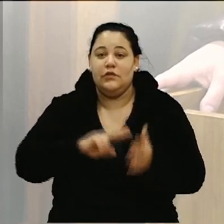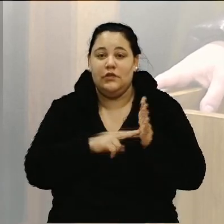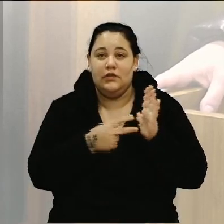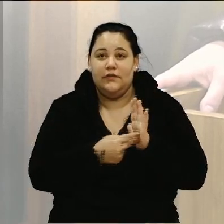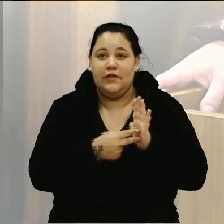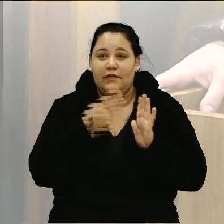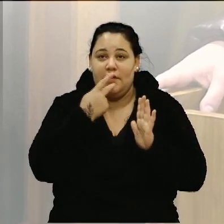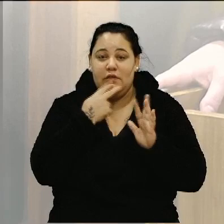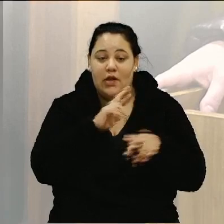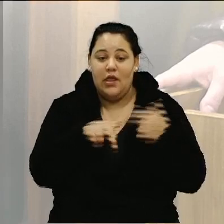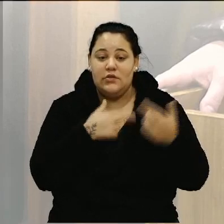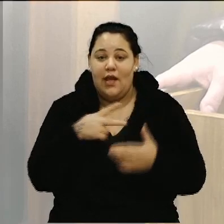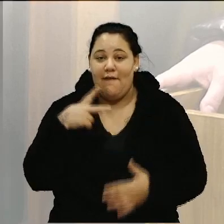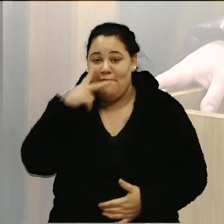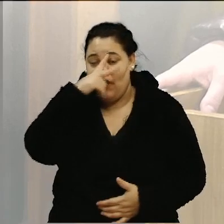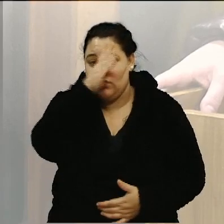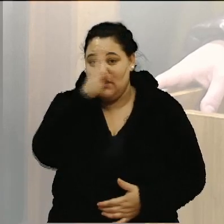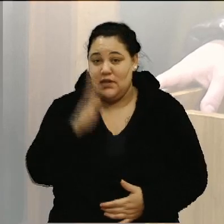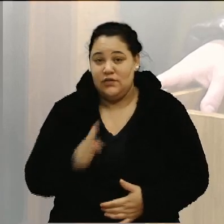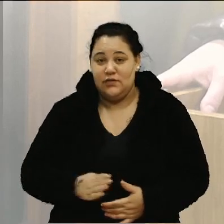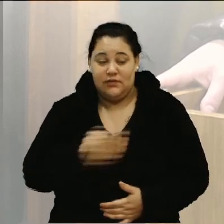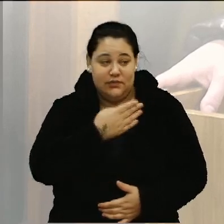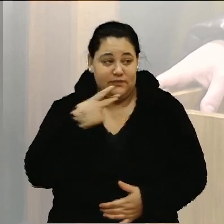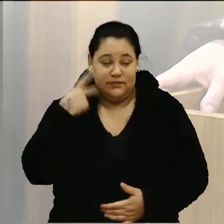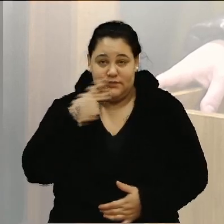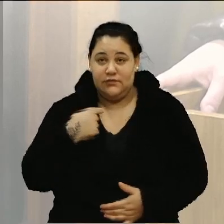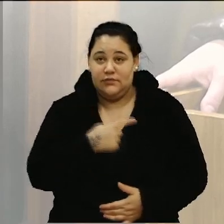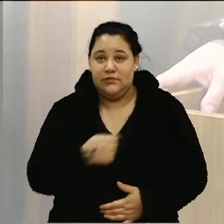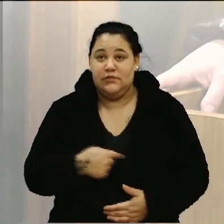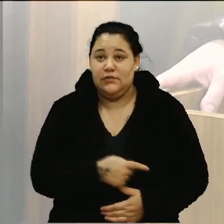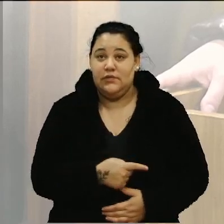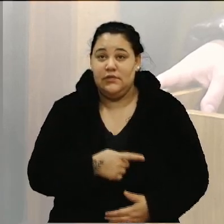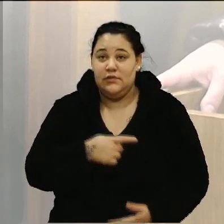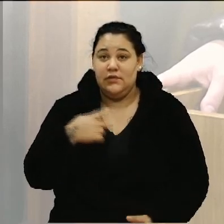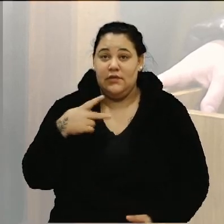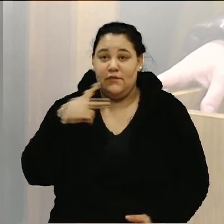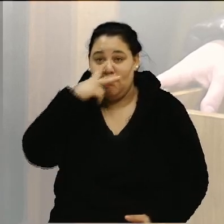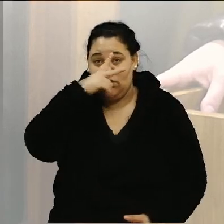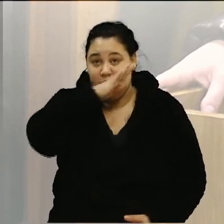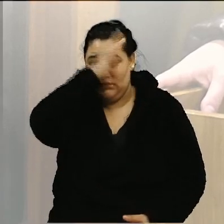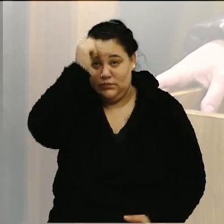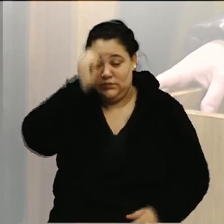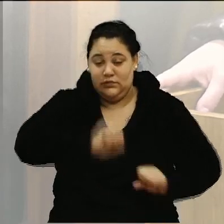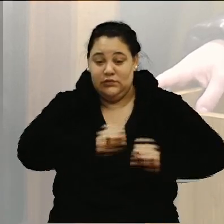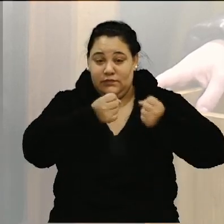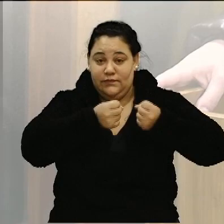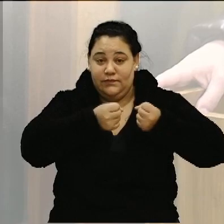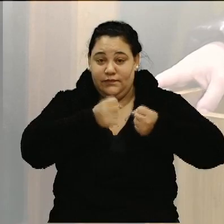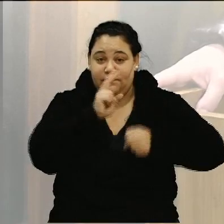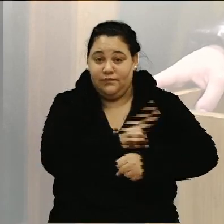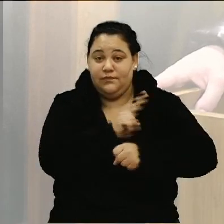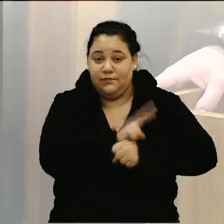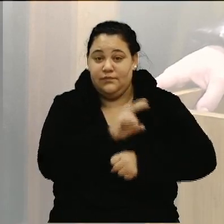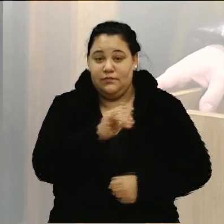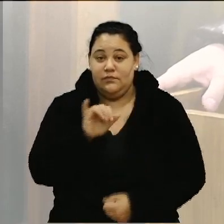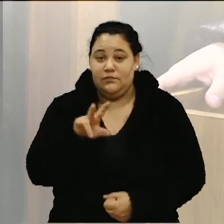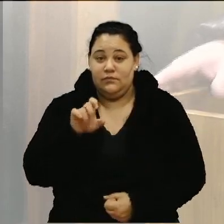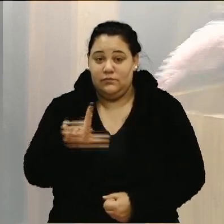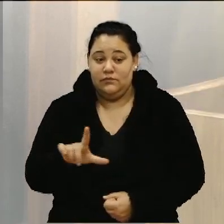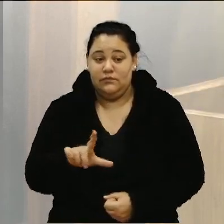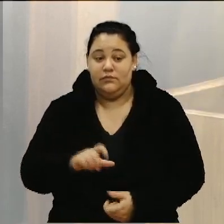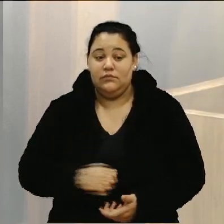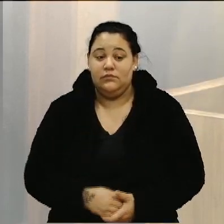da Força Nacional, vereador Zanquim, a Força Municipal de Proteção e Defesa Civil,